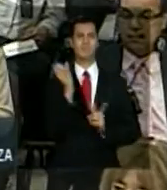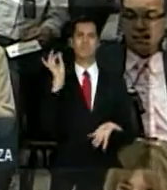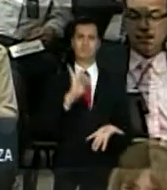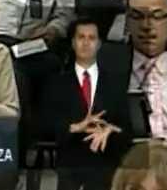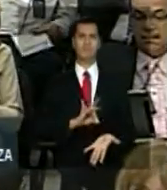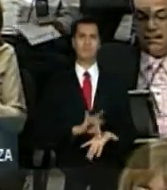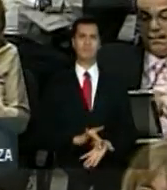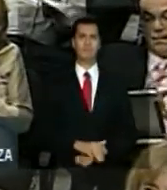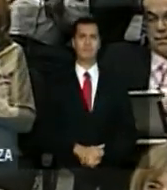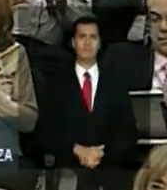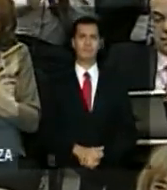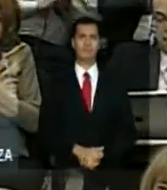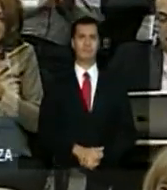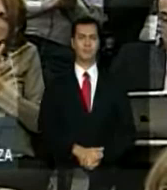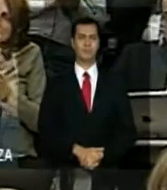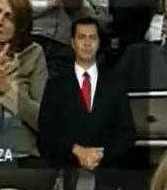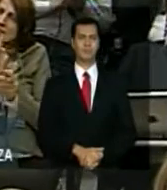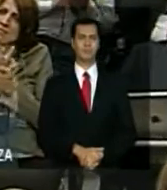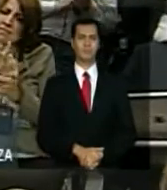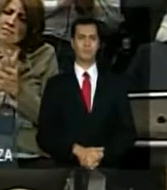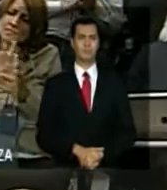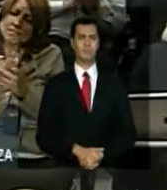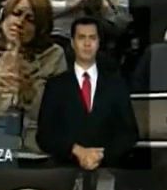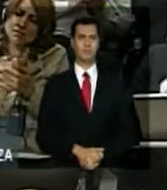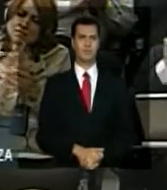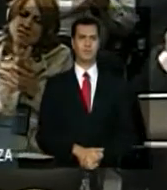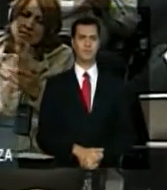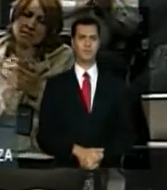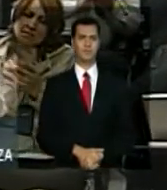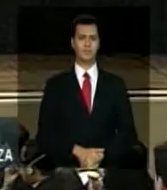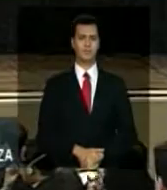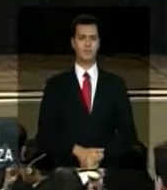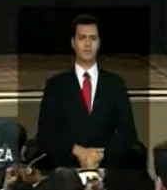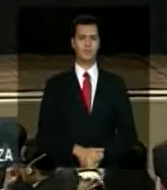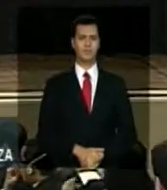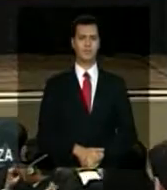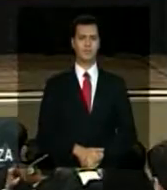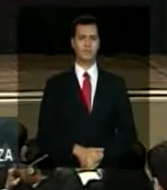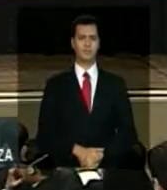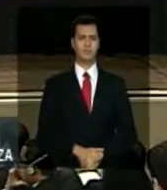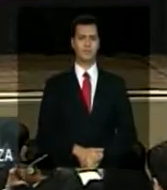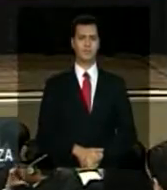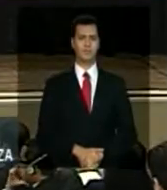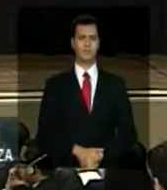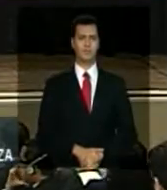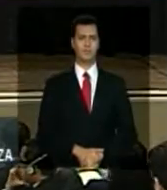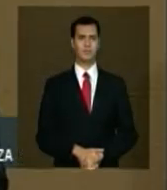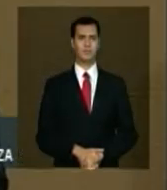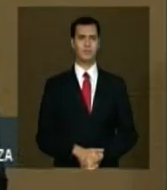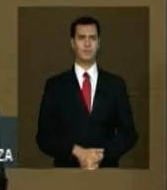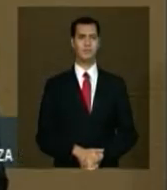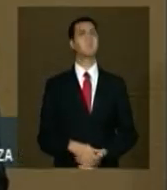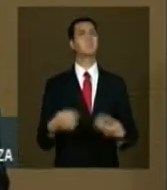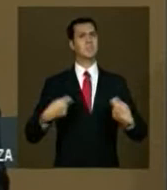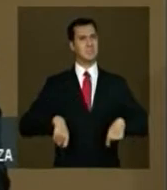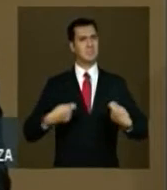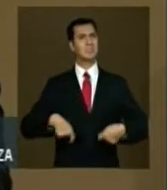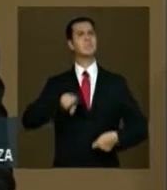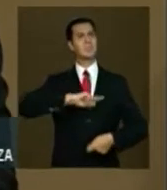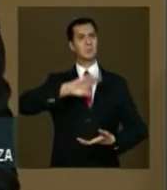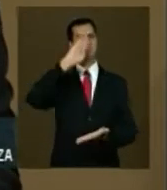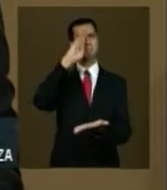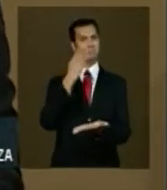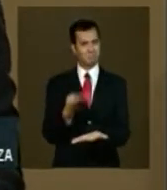né E que merece merece ser enaltecido levado